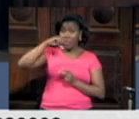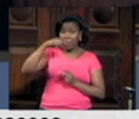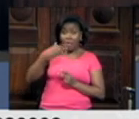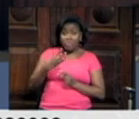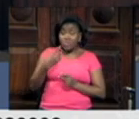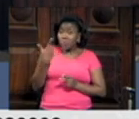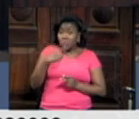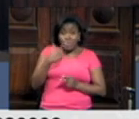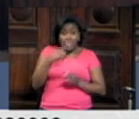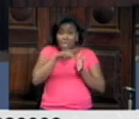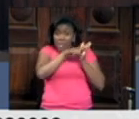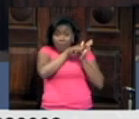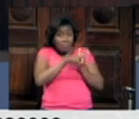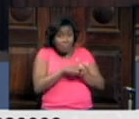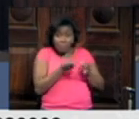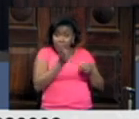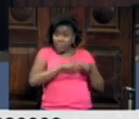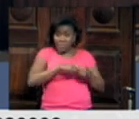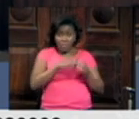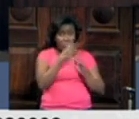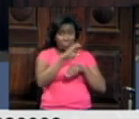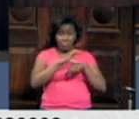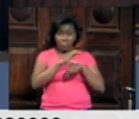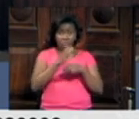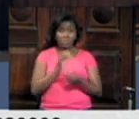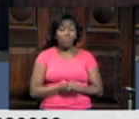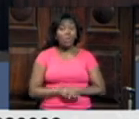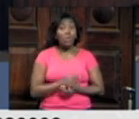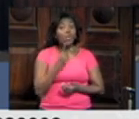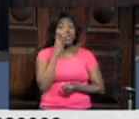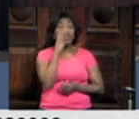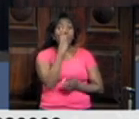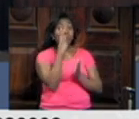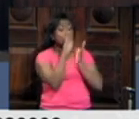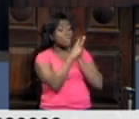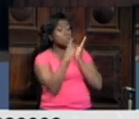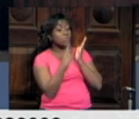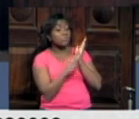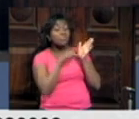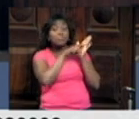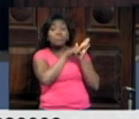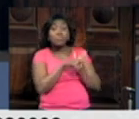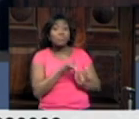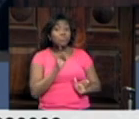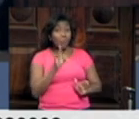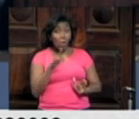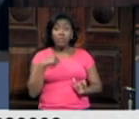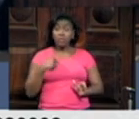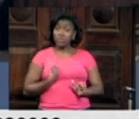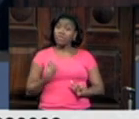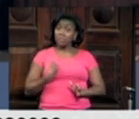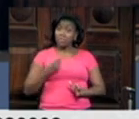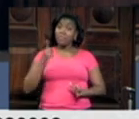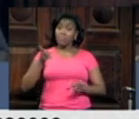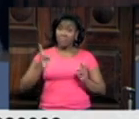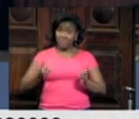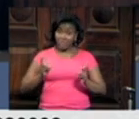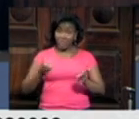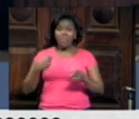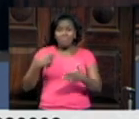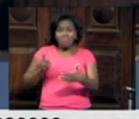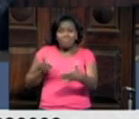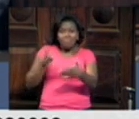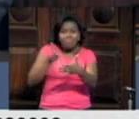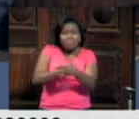houve revisão constitucional. 2 artigos foram modificados. E eu estava lá ainda, participando